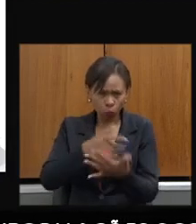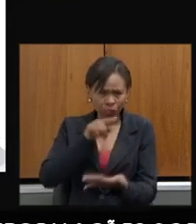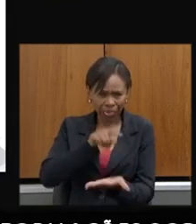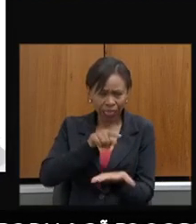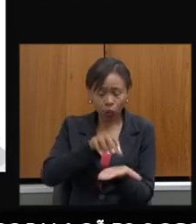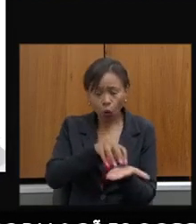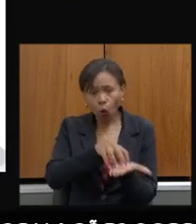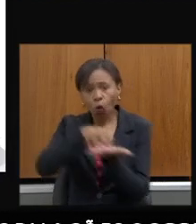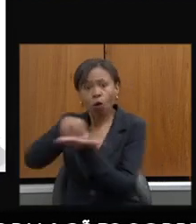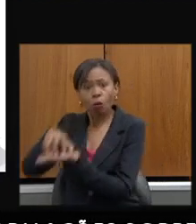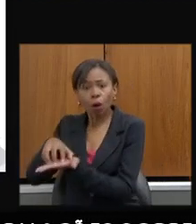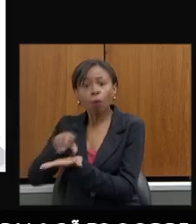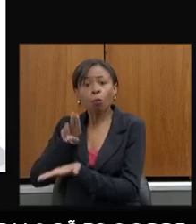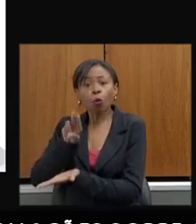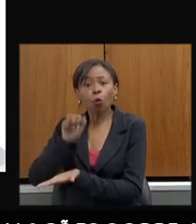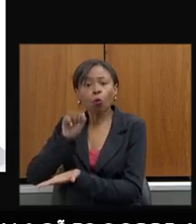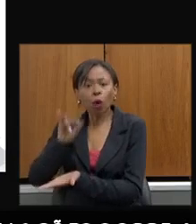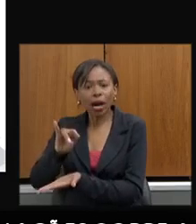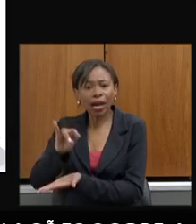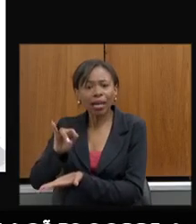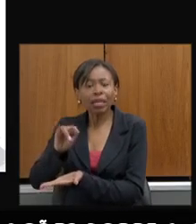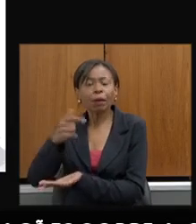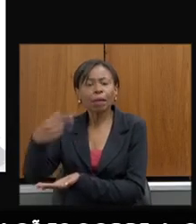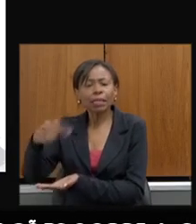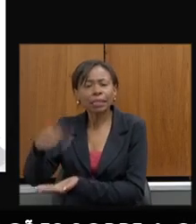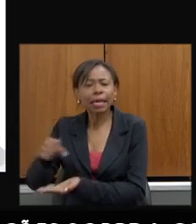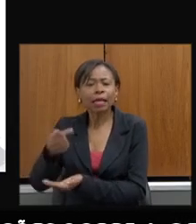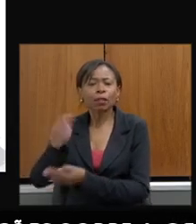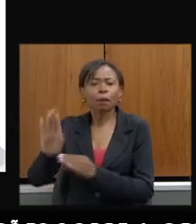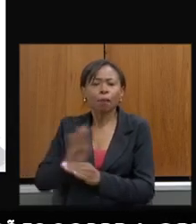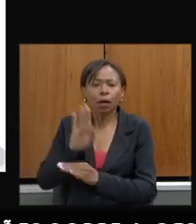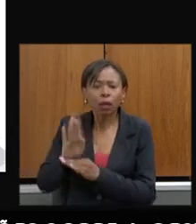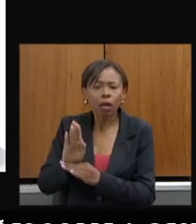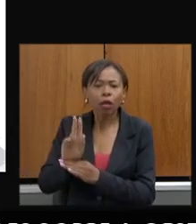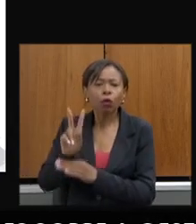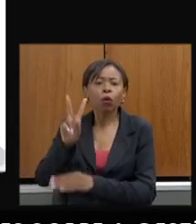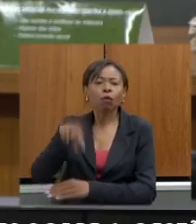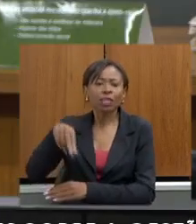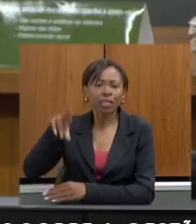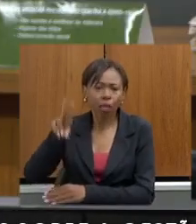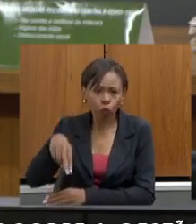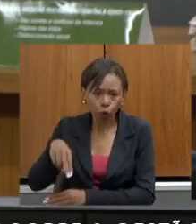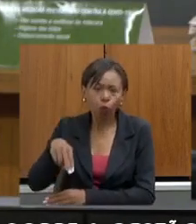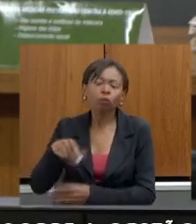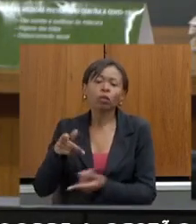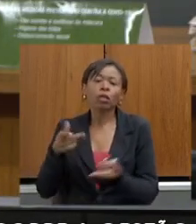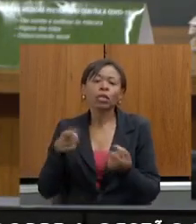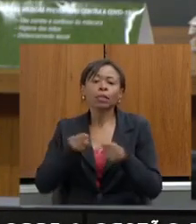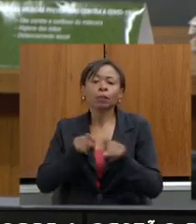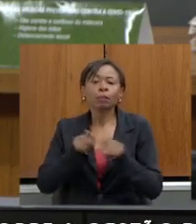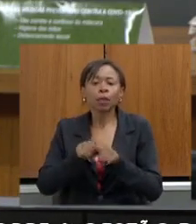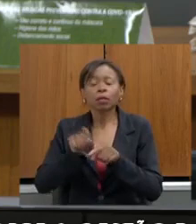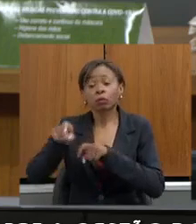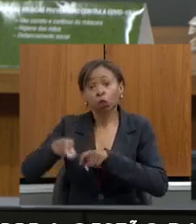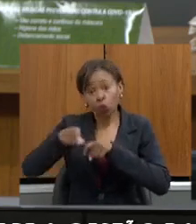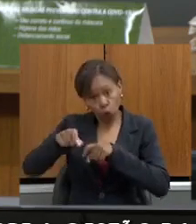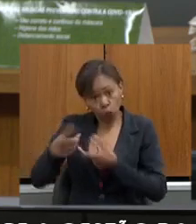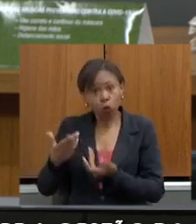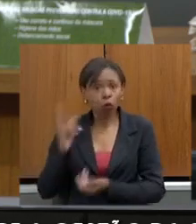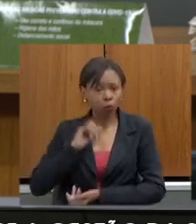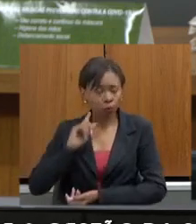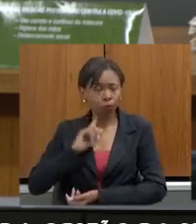para Uai da praça sete do Barreiro Venda Nova isso continua acontecendo tá o interior do Estado